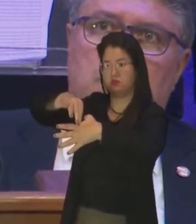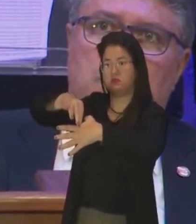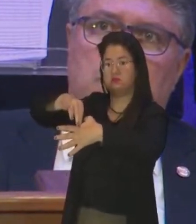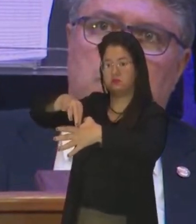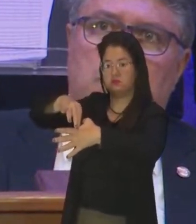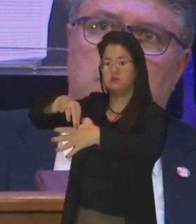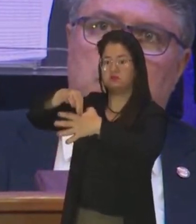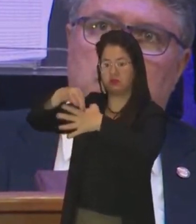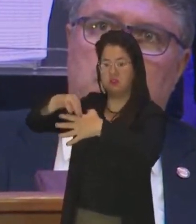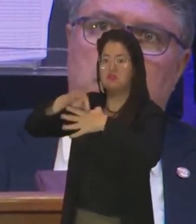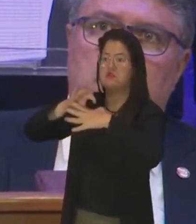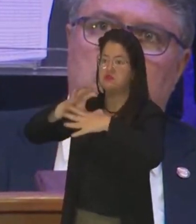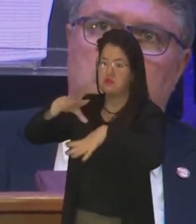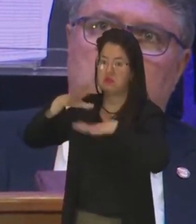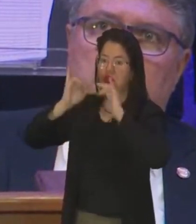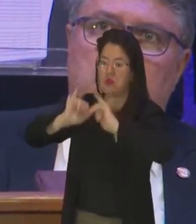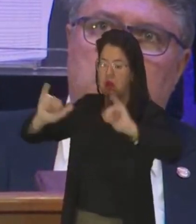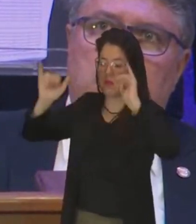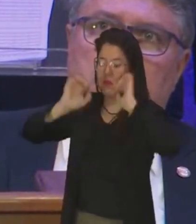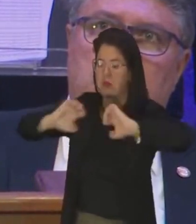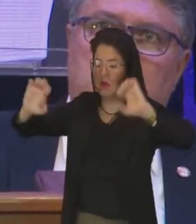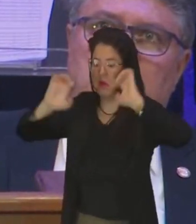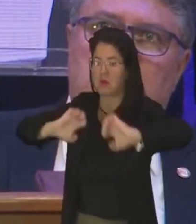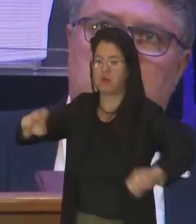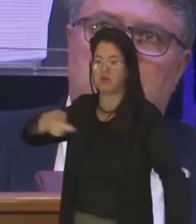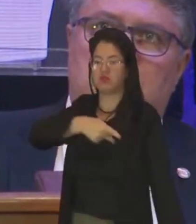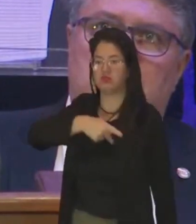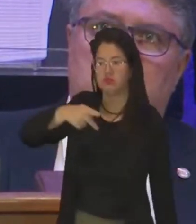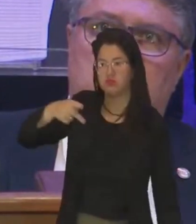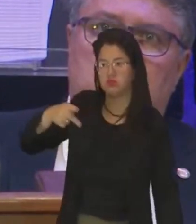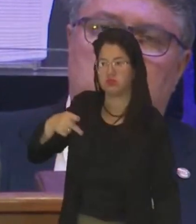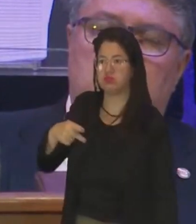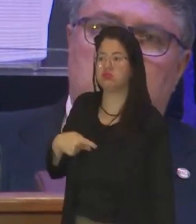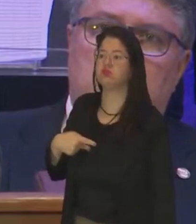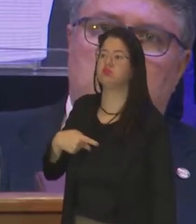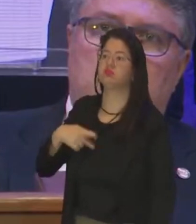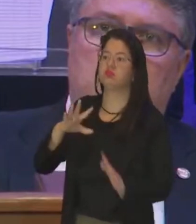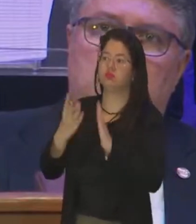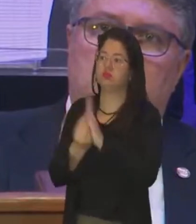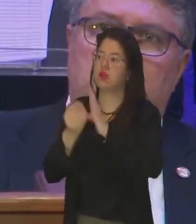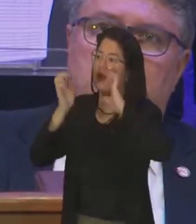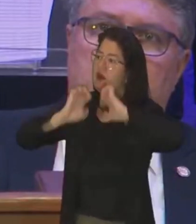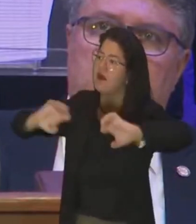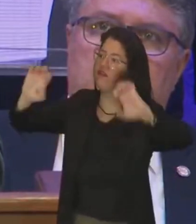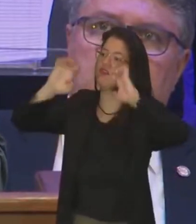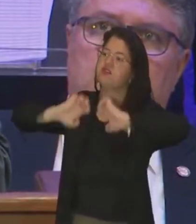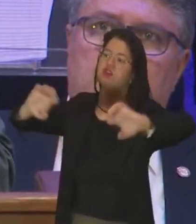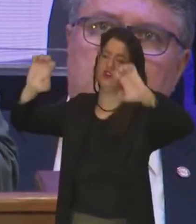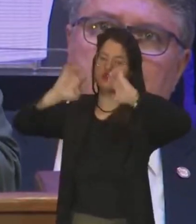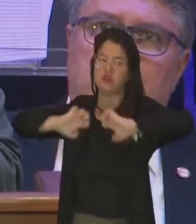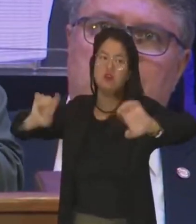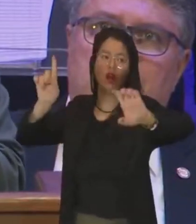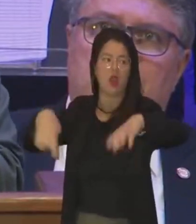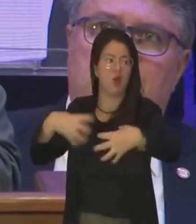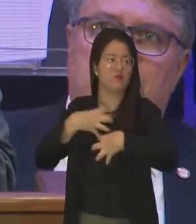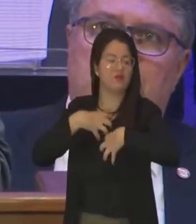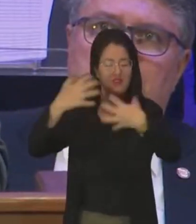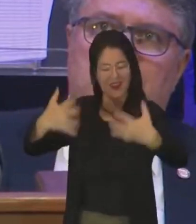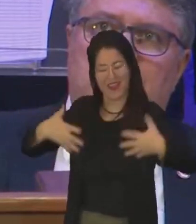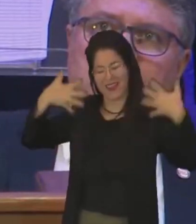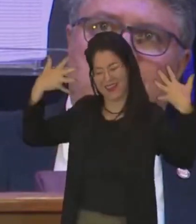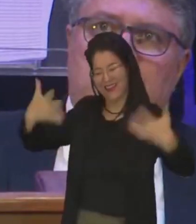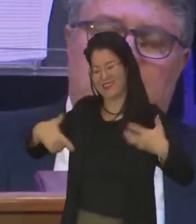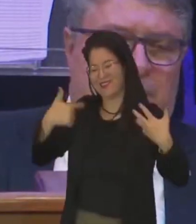levando adiante a igreja, pregando a palavra de Deus, evangelizando, e isso é uma alegria para nós, ver